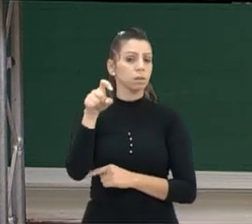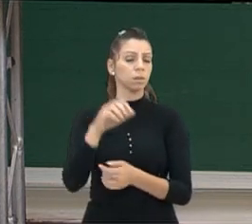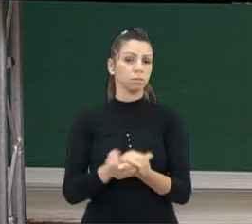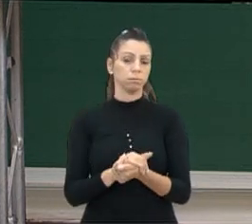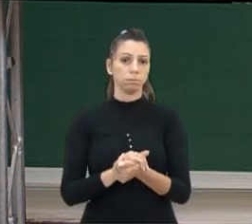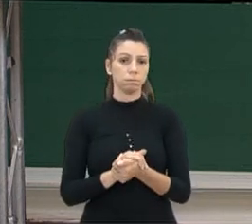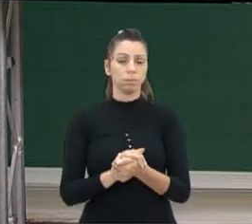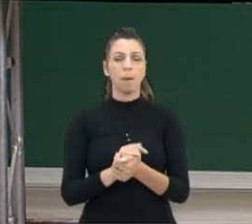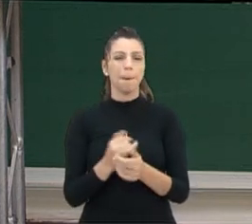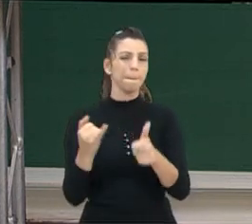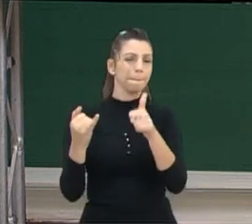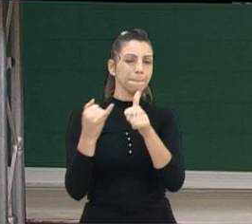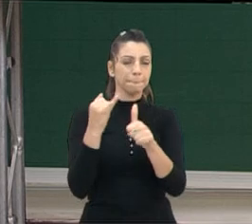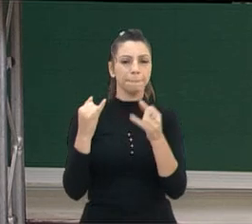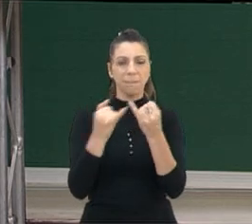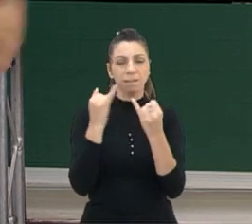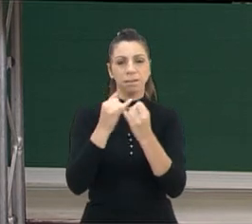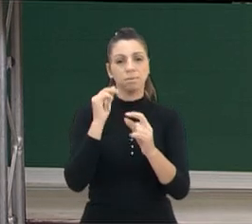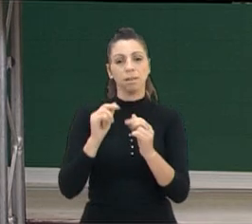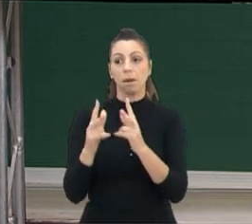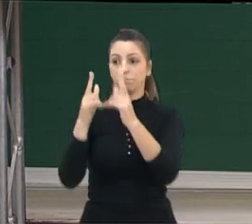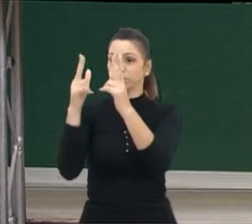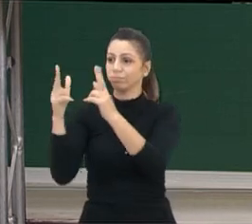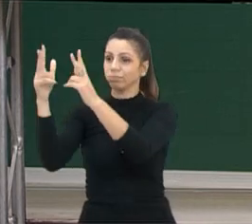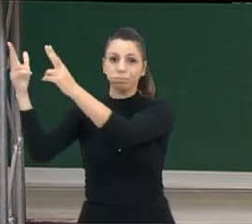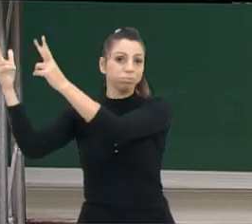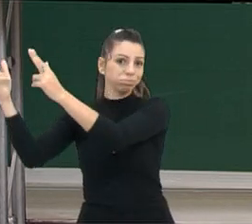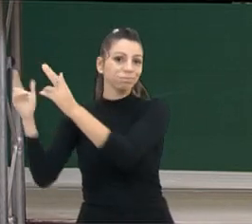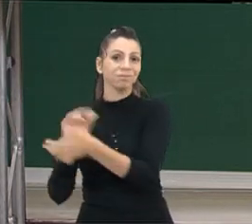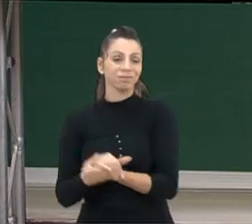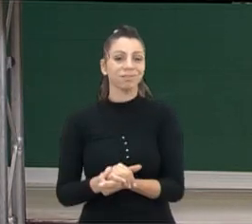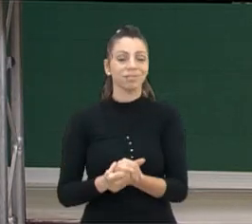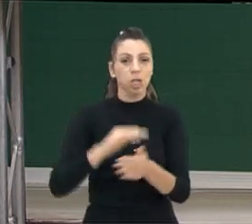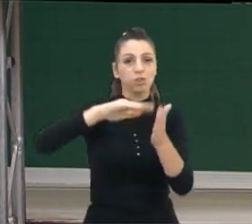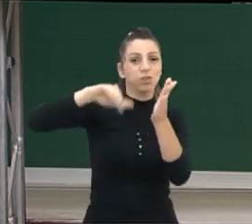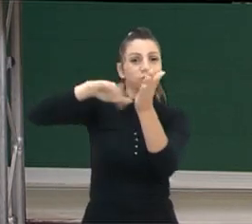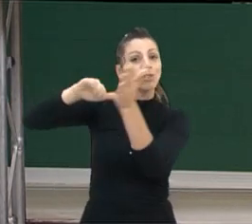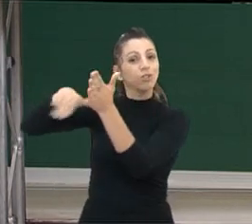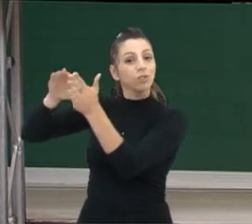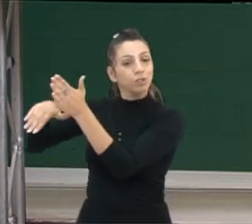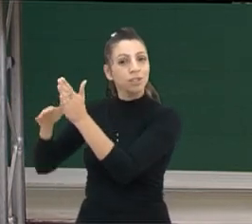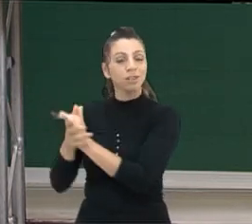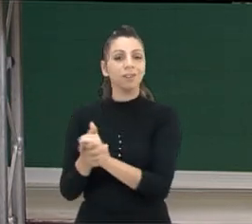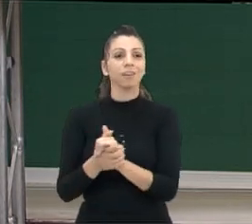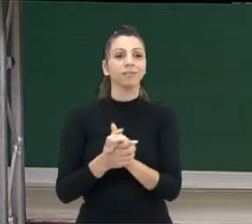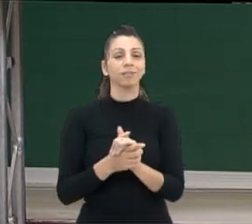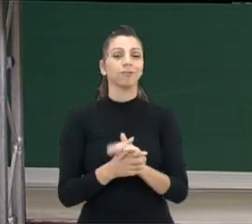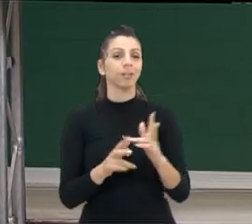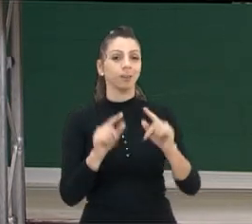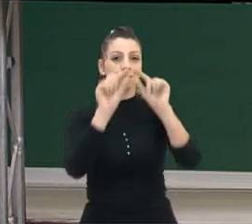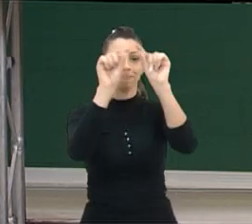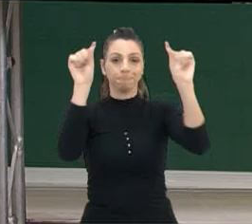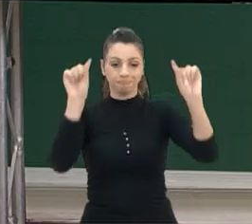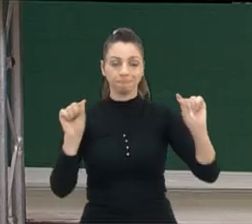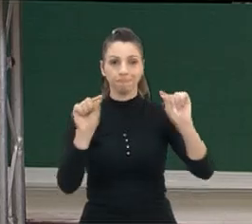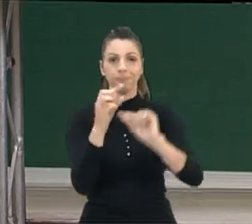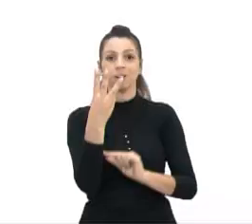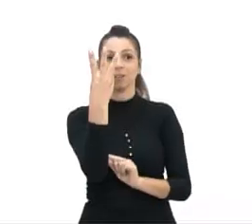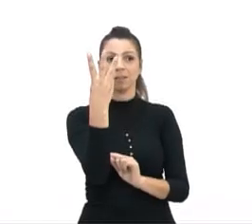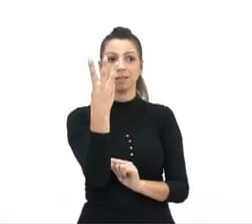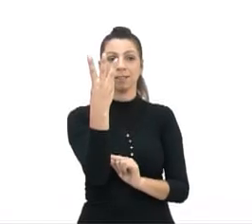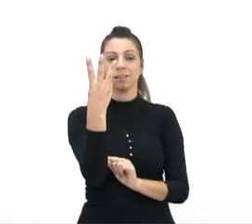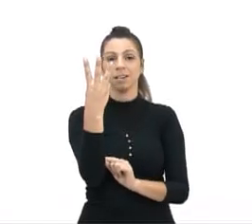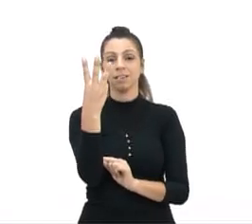os 4x. Me sobra quem? Me sobra só um retângulo com comprimento 3 e largura x. Na letra C, eu tenho